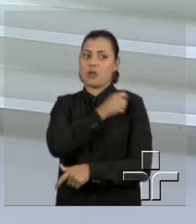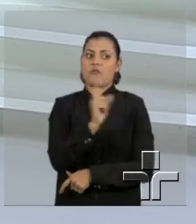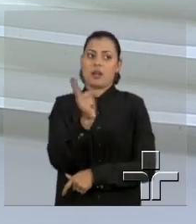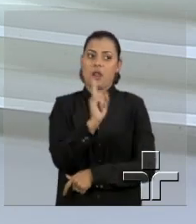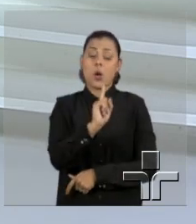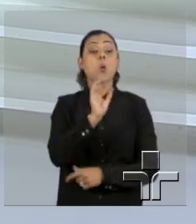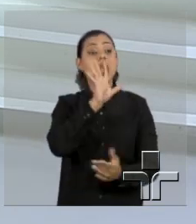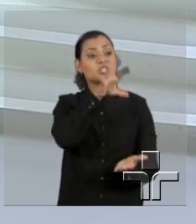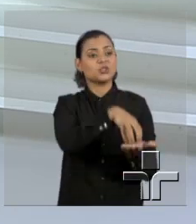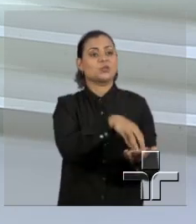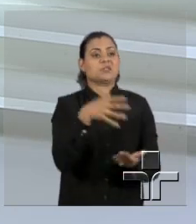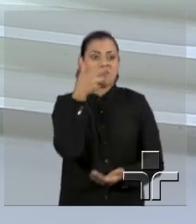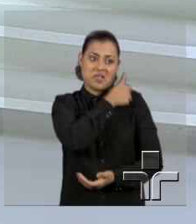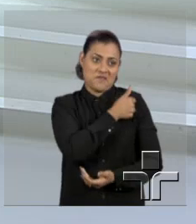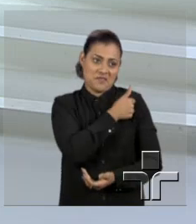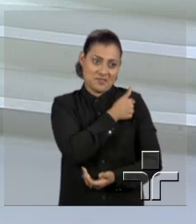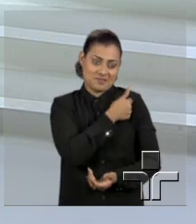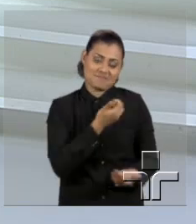Magnificamente.